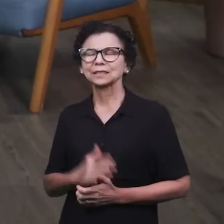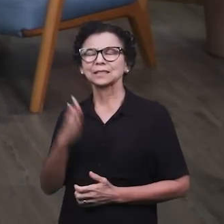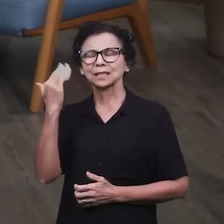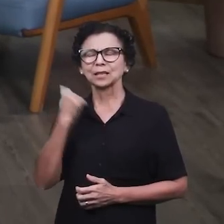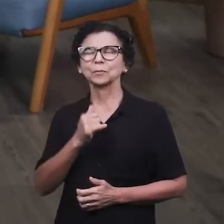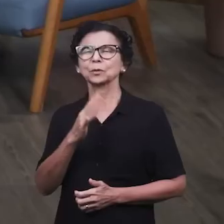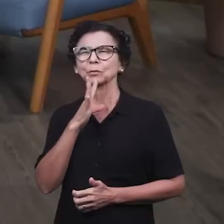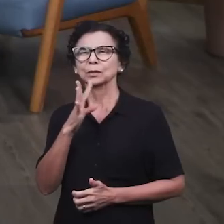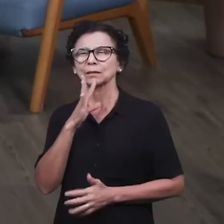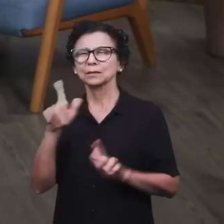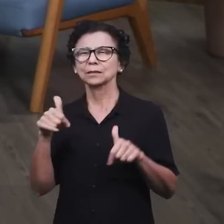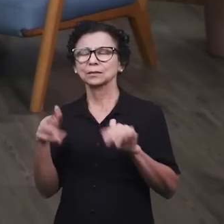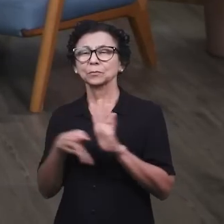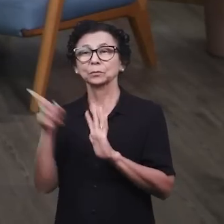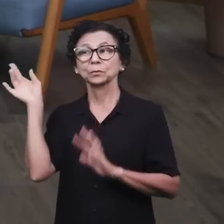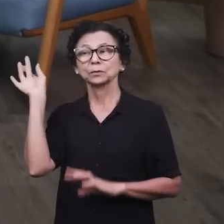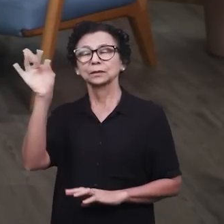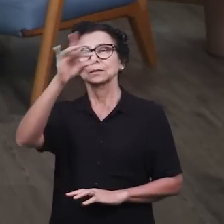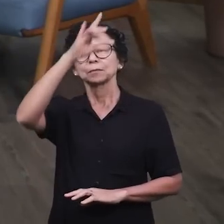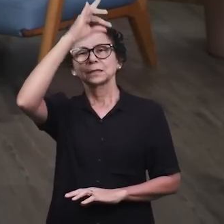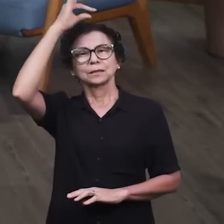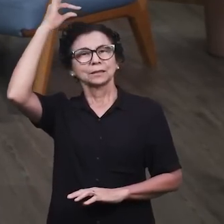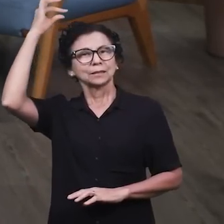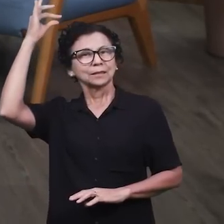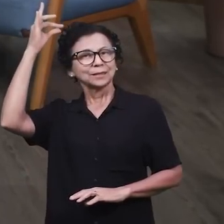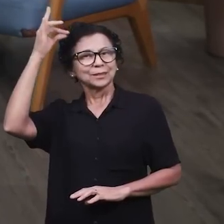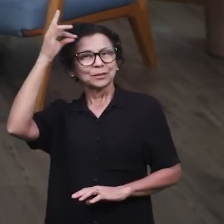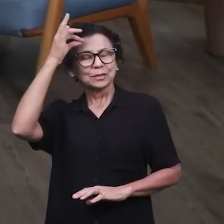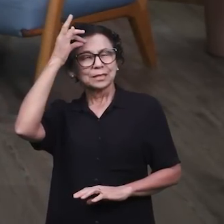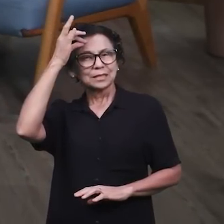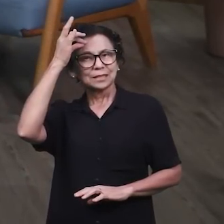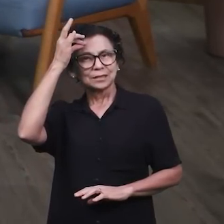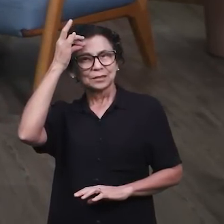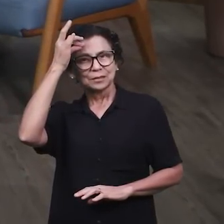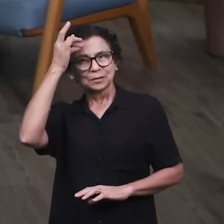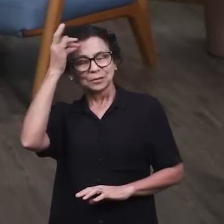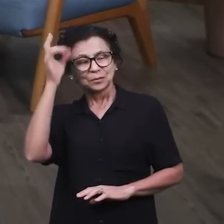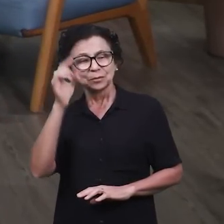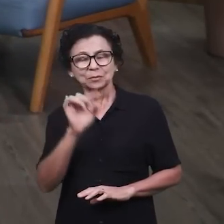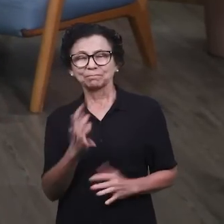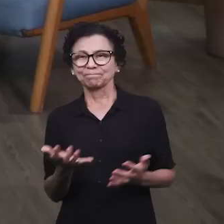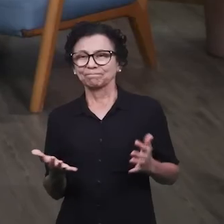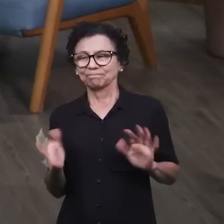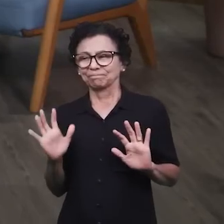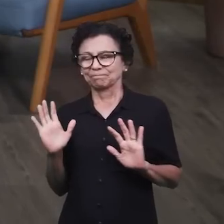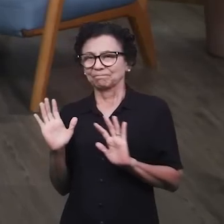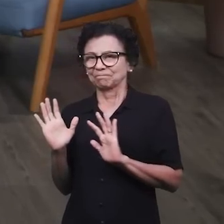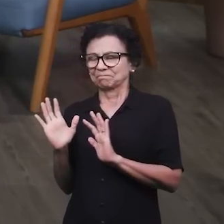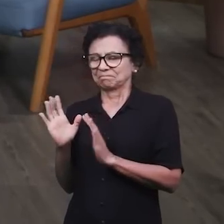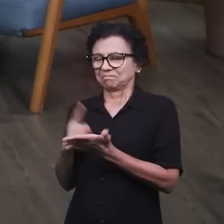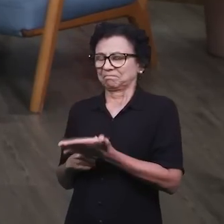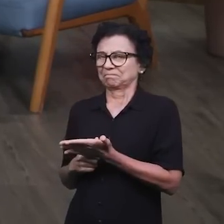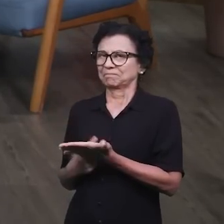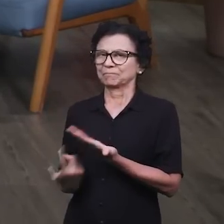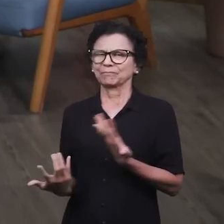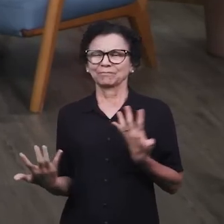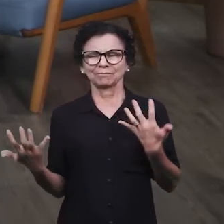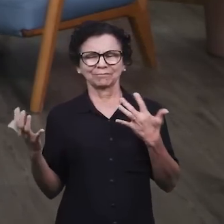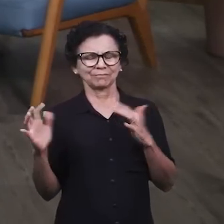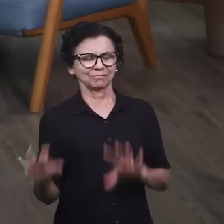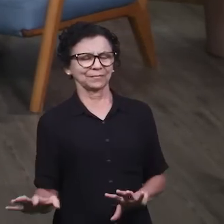infiel. Ela está no seio, ela está diante daquilo que ela conhece, aquilo que o Senhor